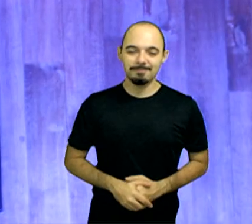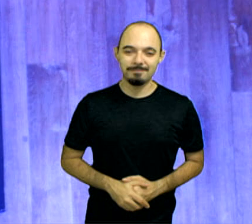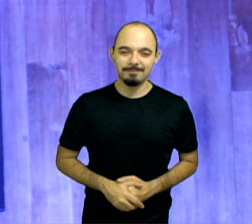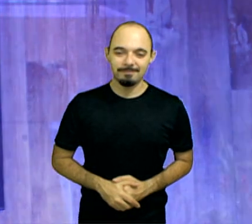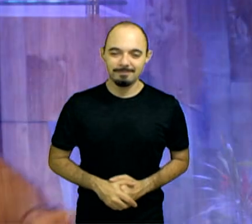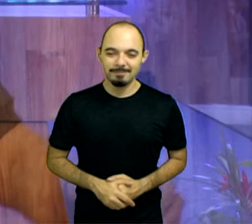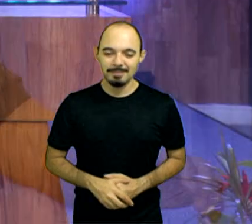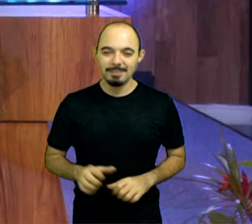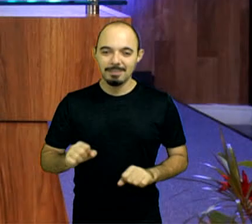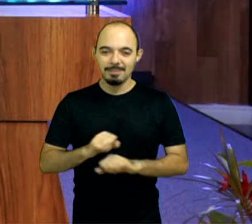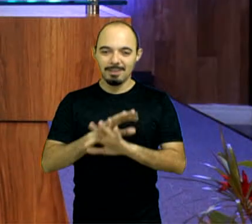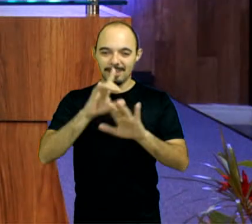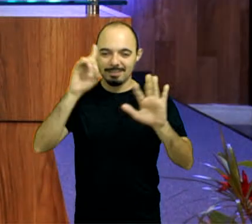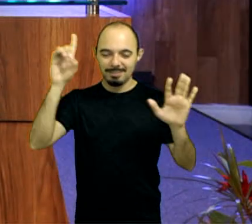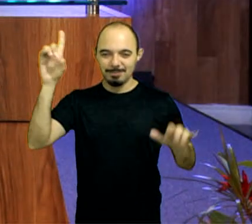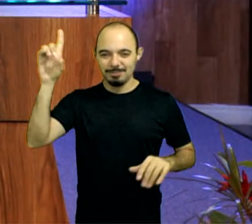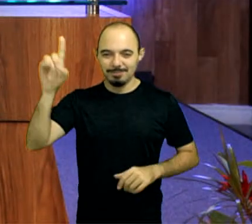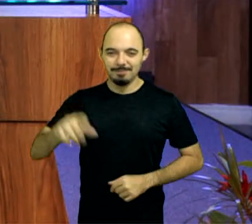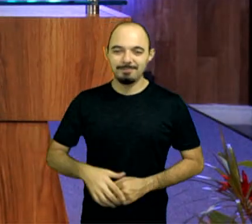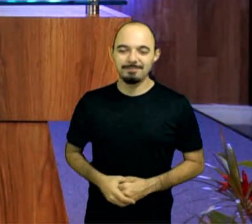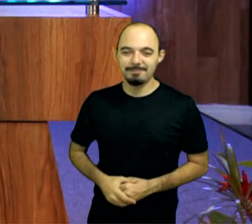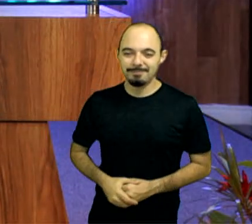Glória a Deus.